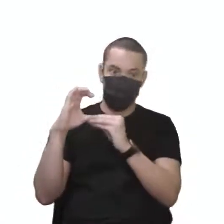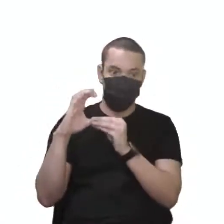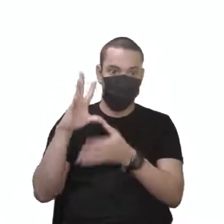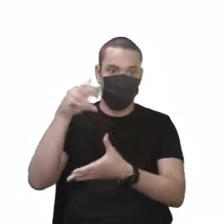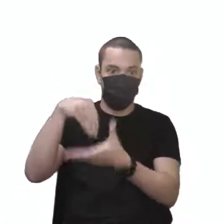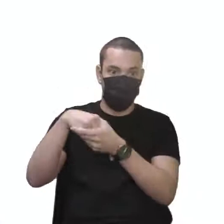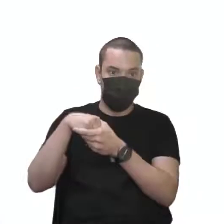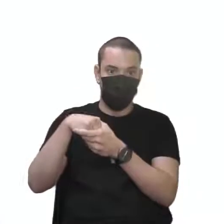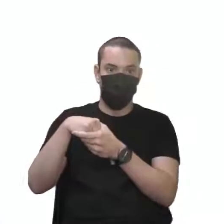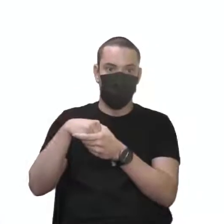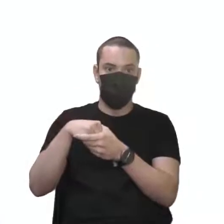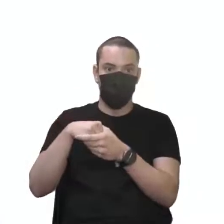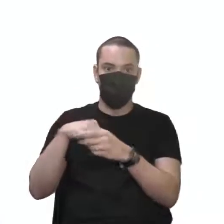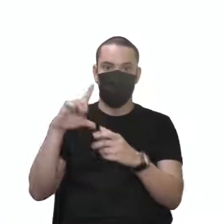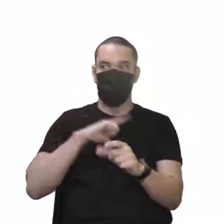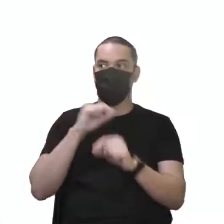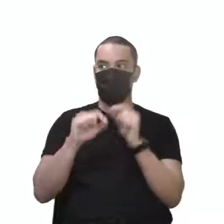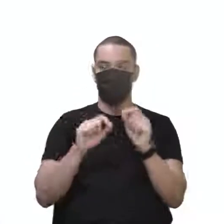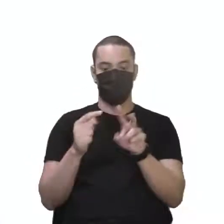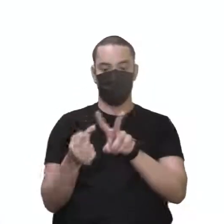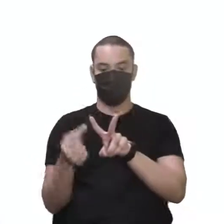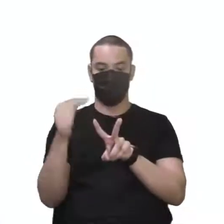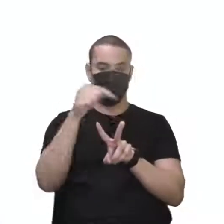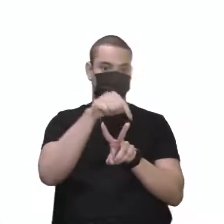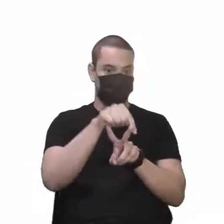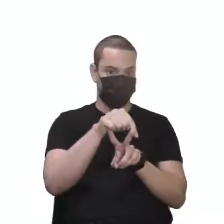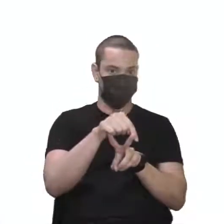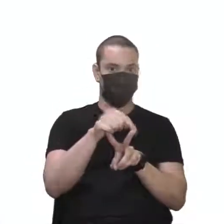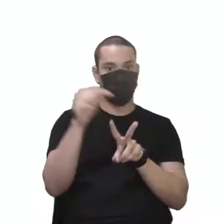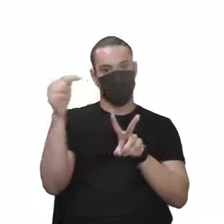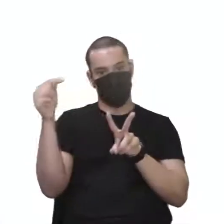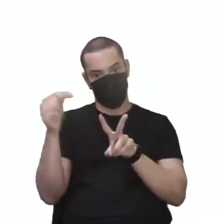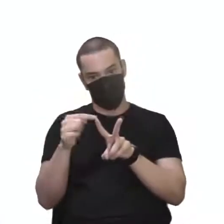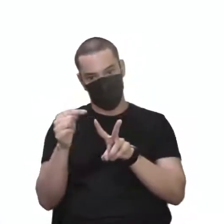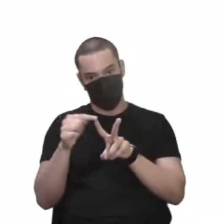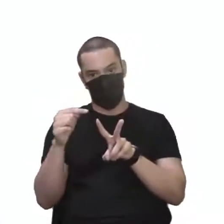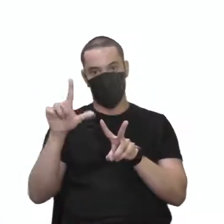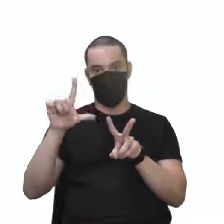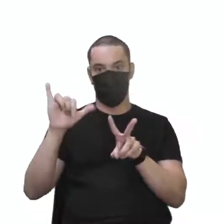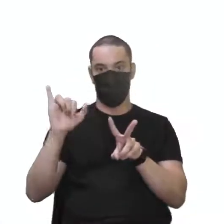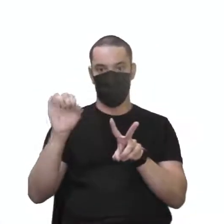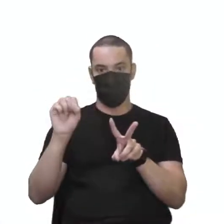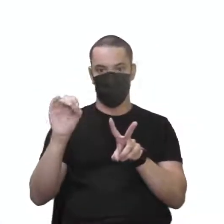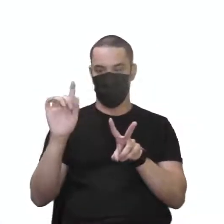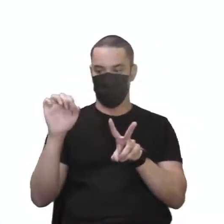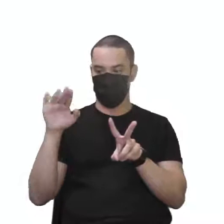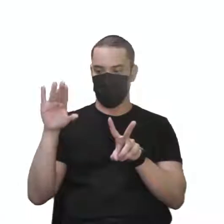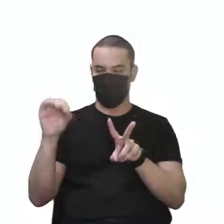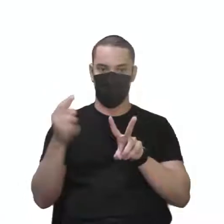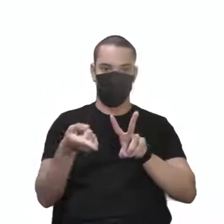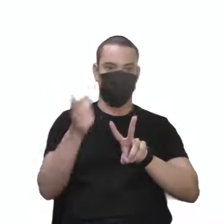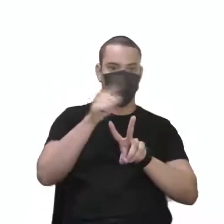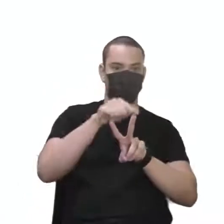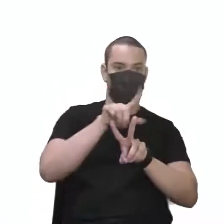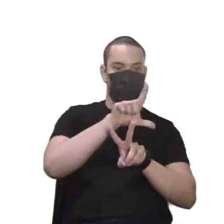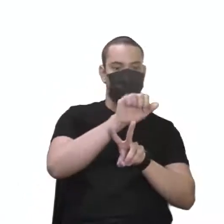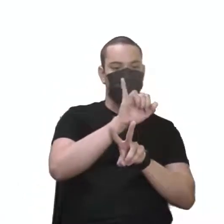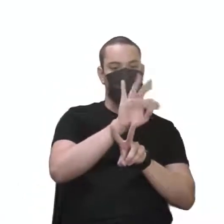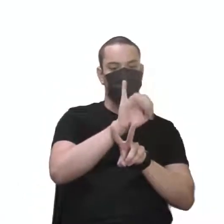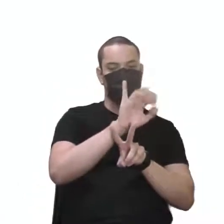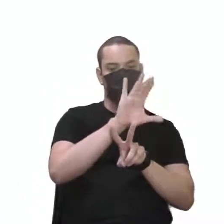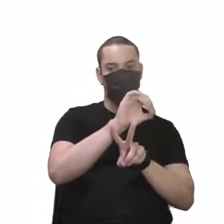tipo lambda, eu vou ter dois processos. O ciclo lisogênico e o ciclo